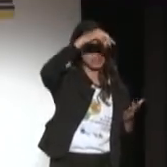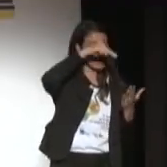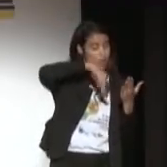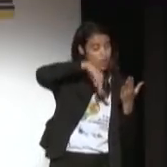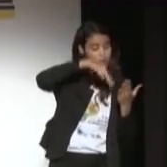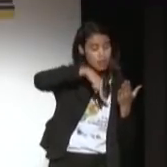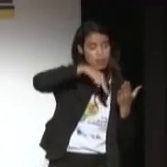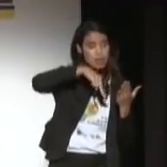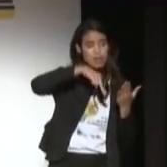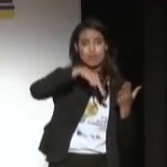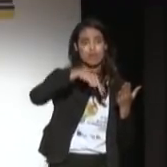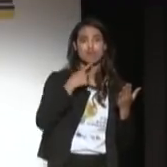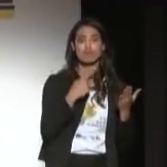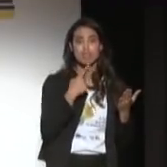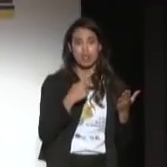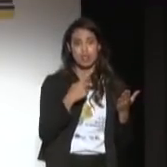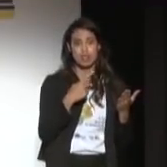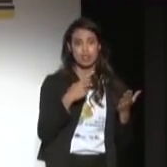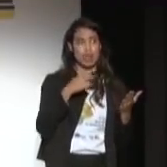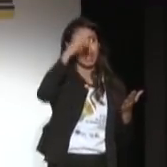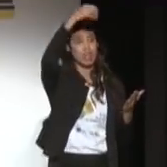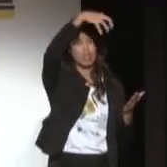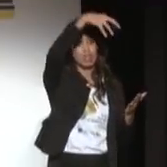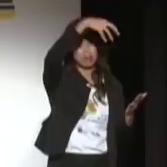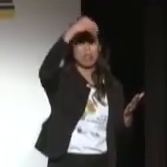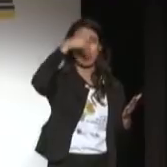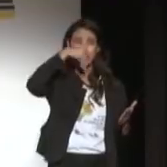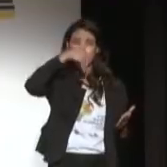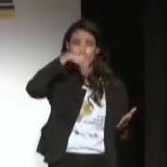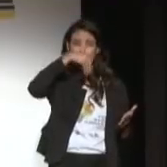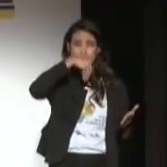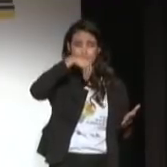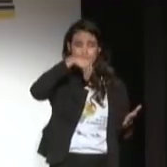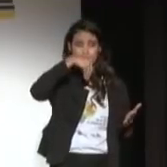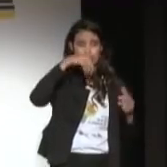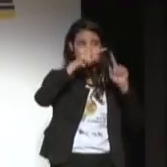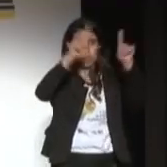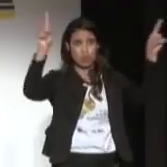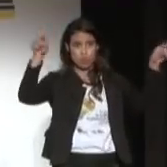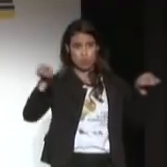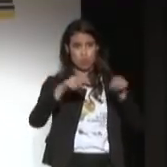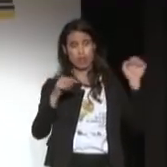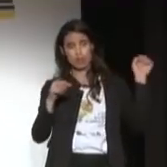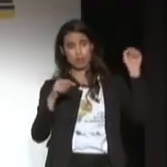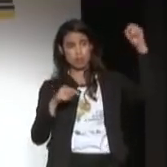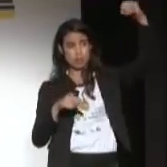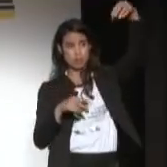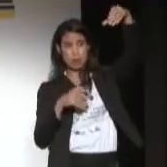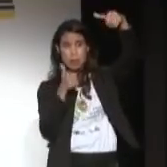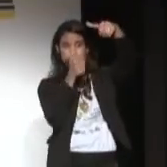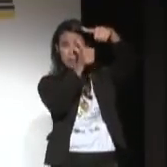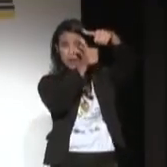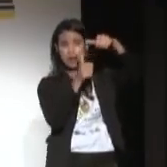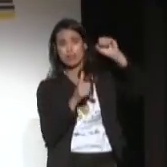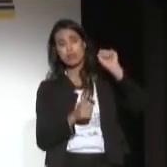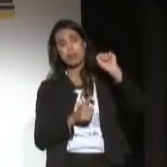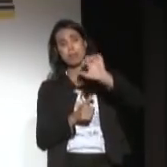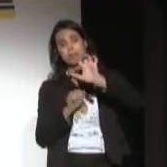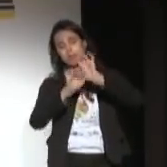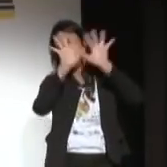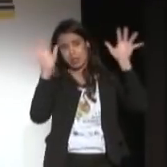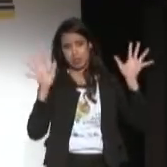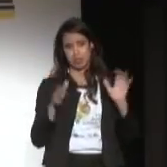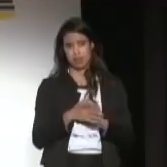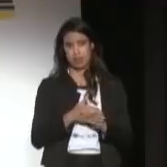levamos. Também, ela fica em frente ao quadro e ela traz um brilho e ele não consegue enxergar. Então, falar de BNCC,